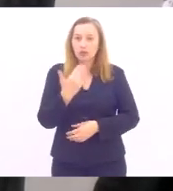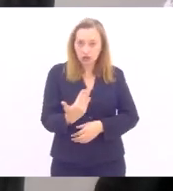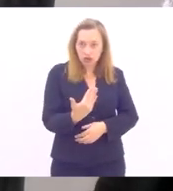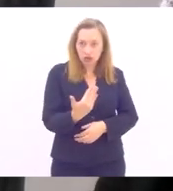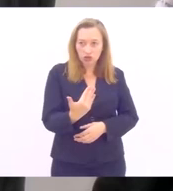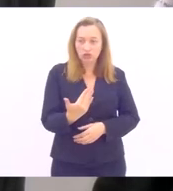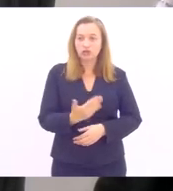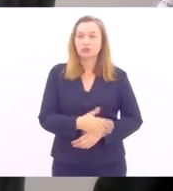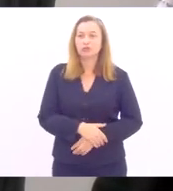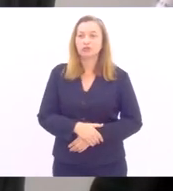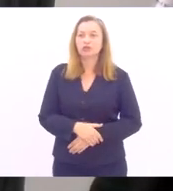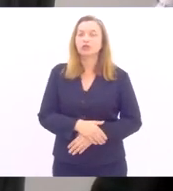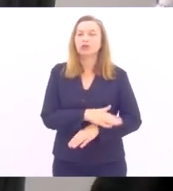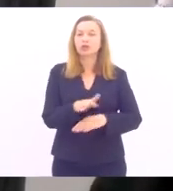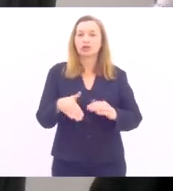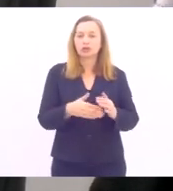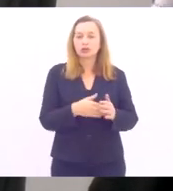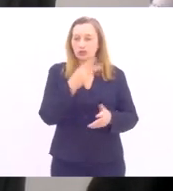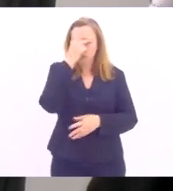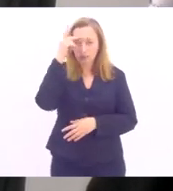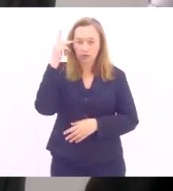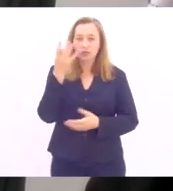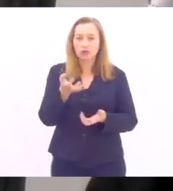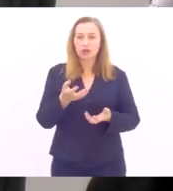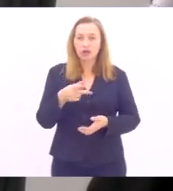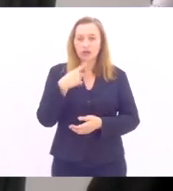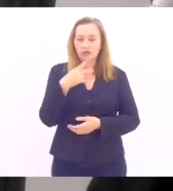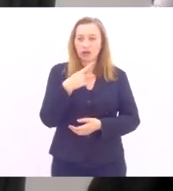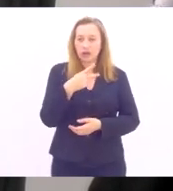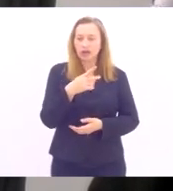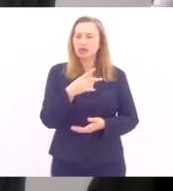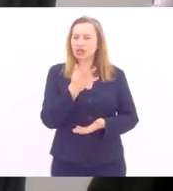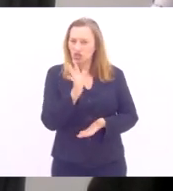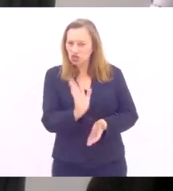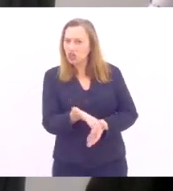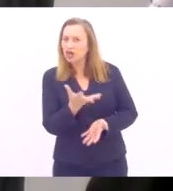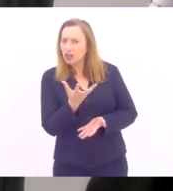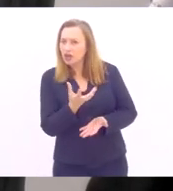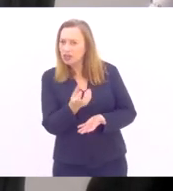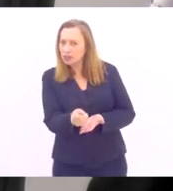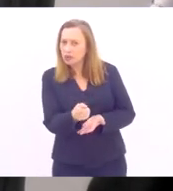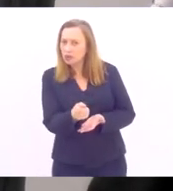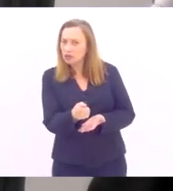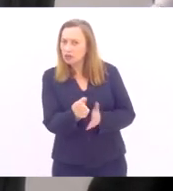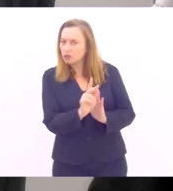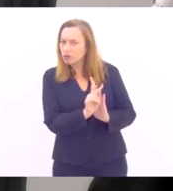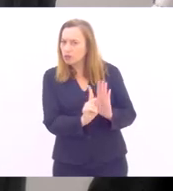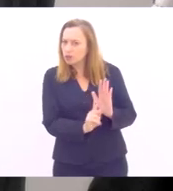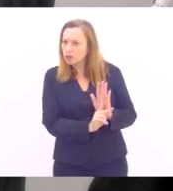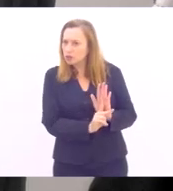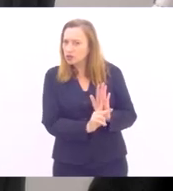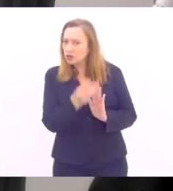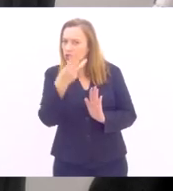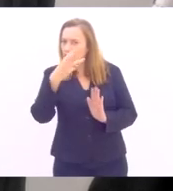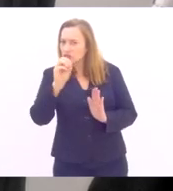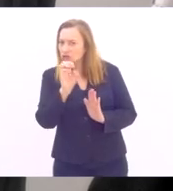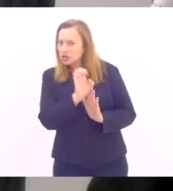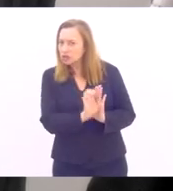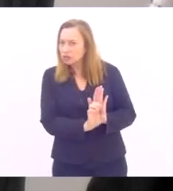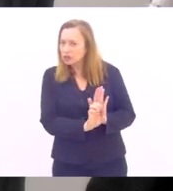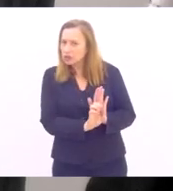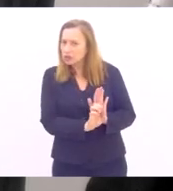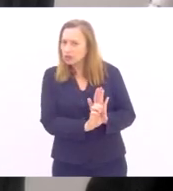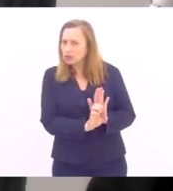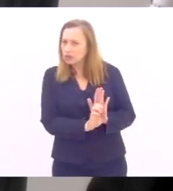para providenciar para todas as pessoas, eu quero confirmar agora se receberam, o projeto, as 30 emendas